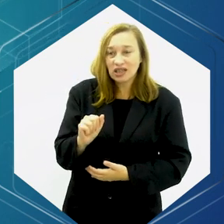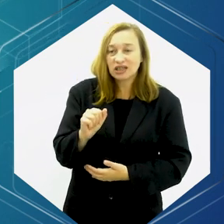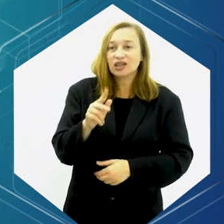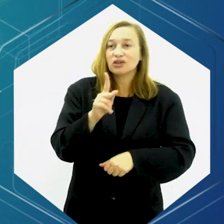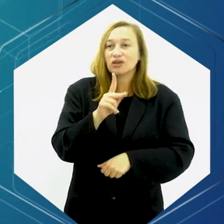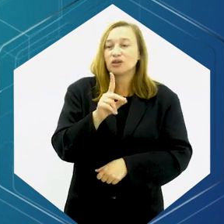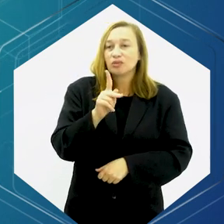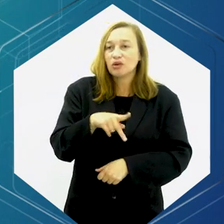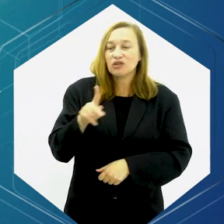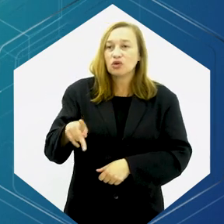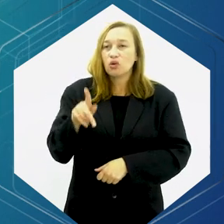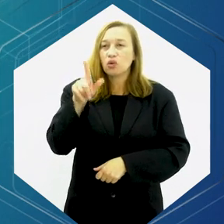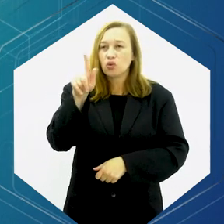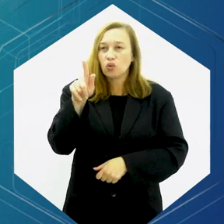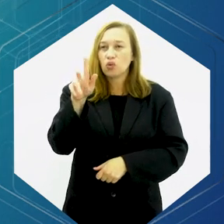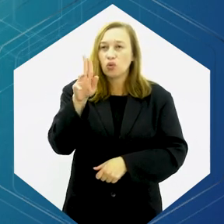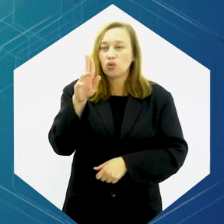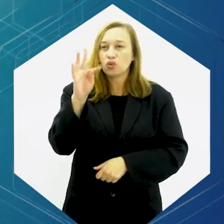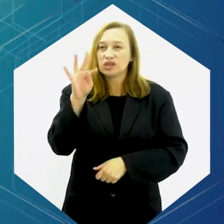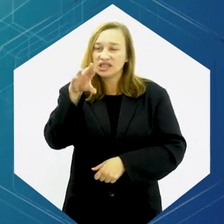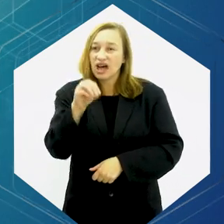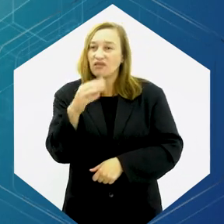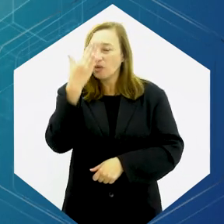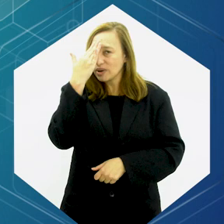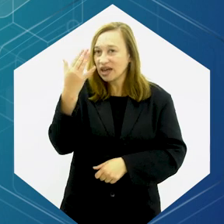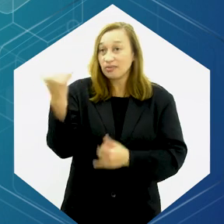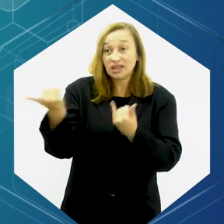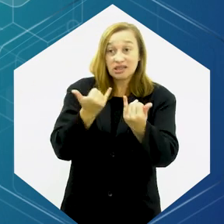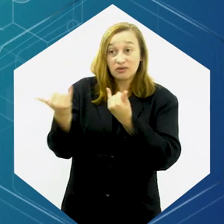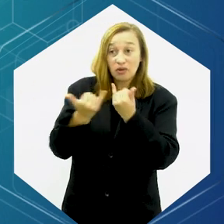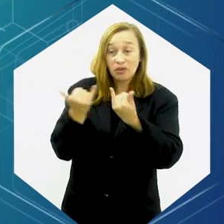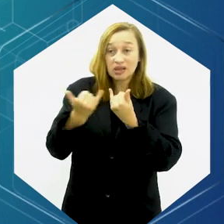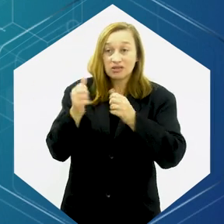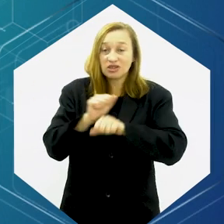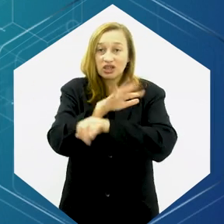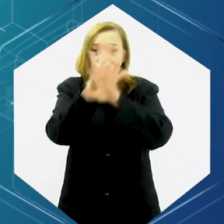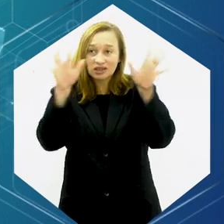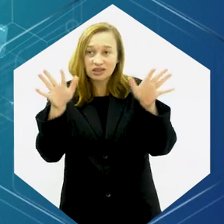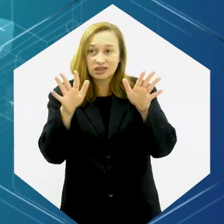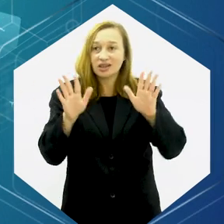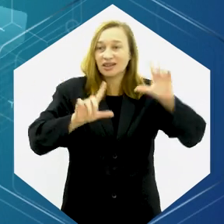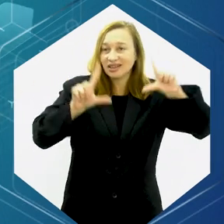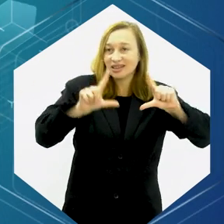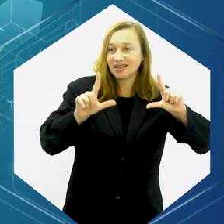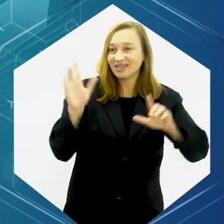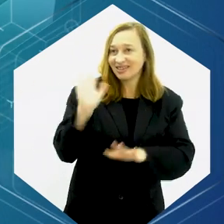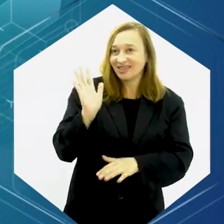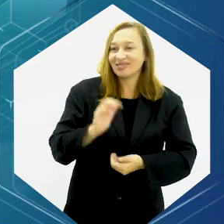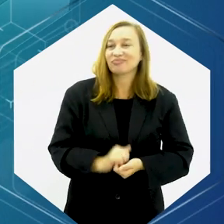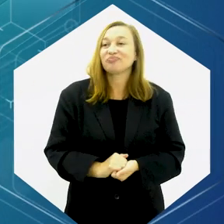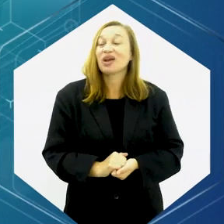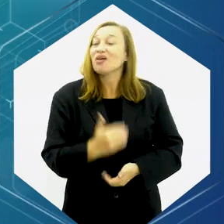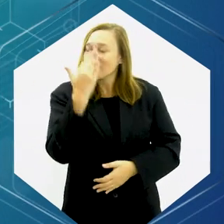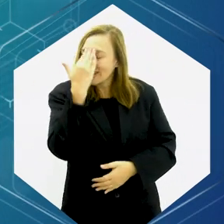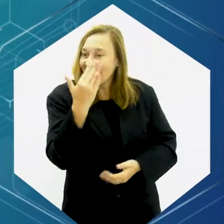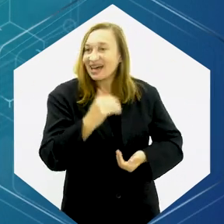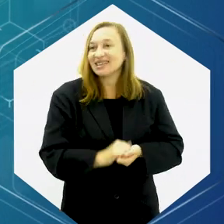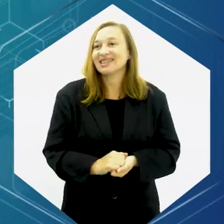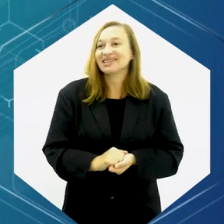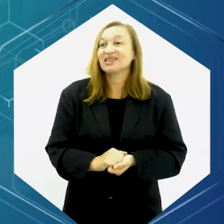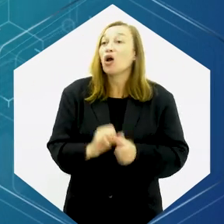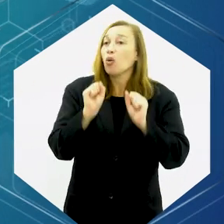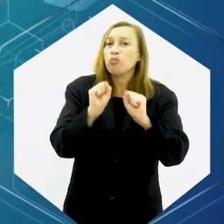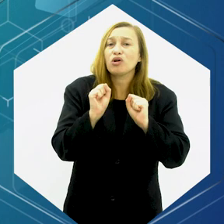a presença de vocês Carolina muito obrigada Dr Gustavo muito obrigada pelos dados e esclarecimentos no programa de hoje até uma